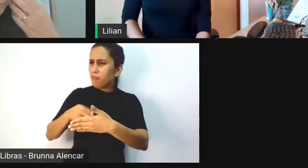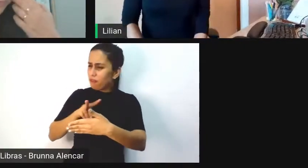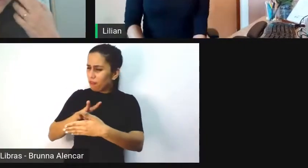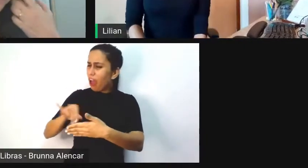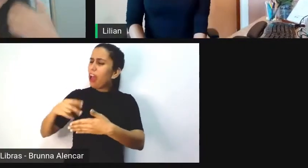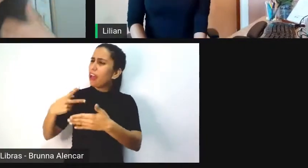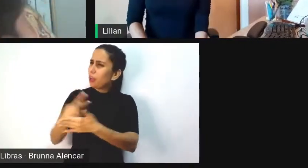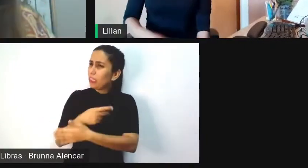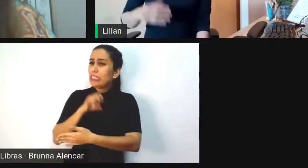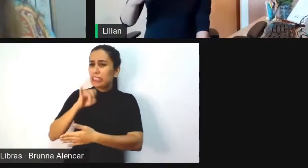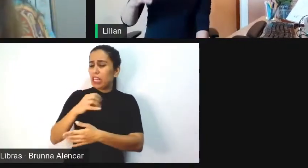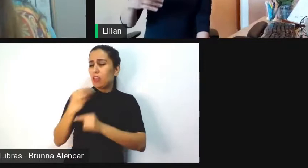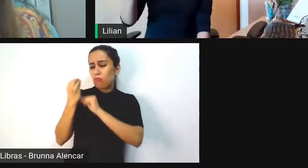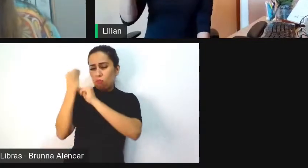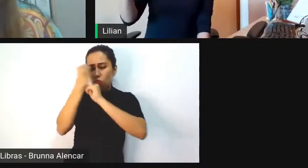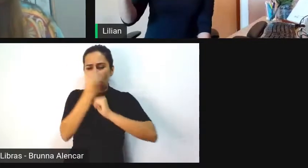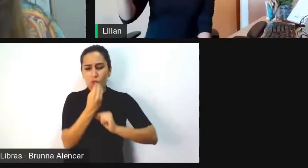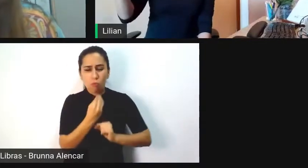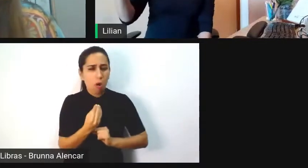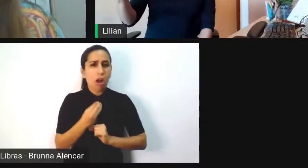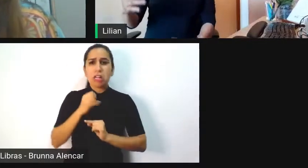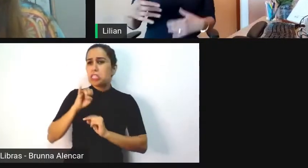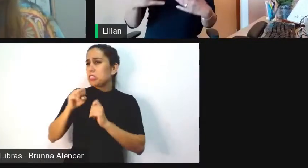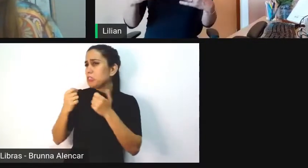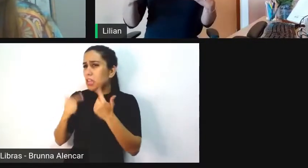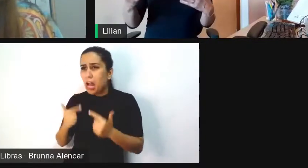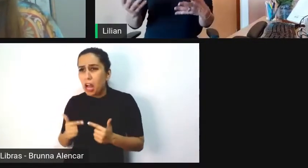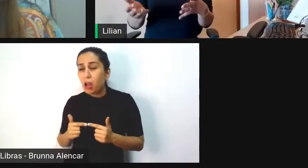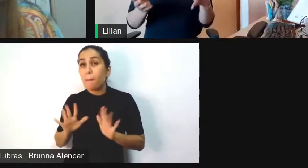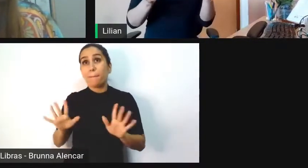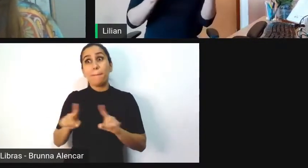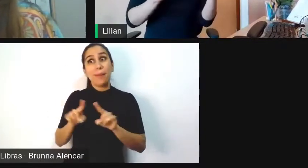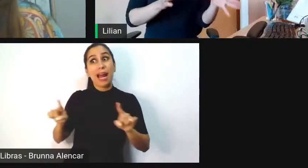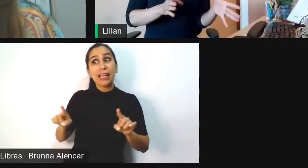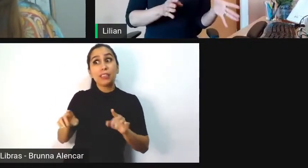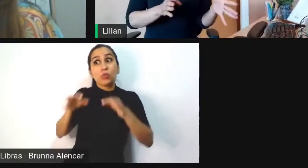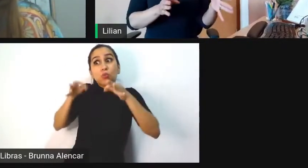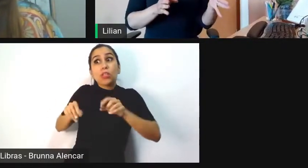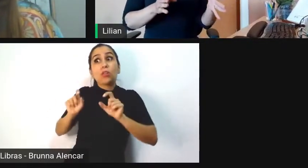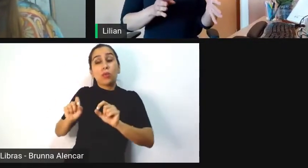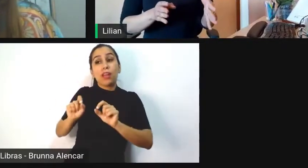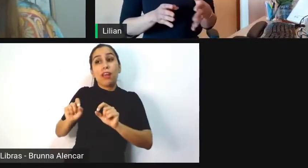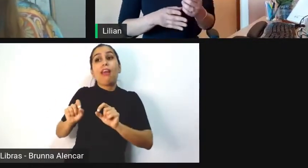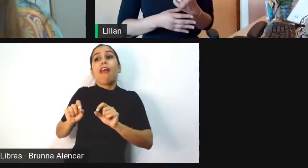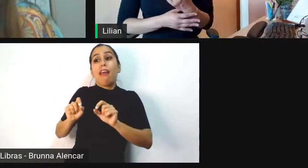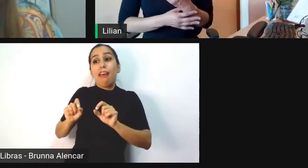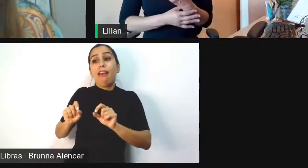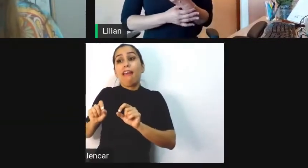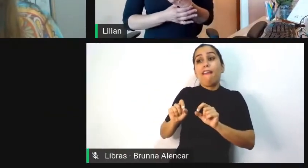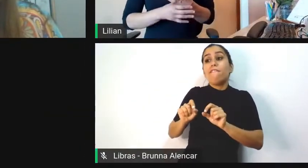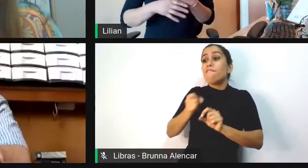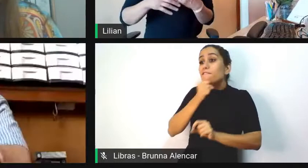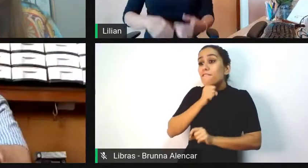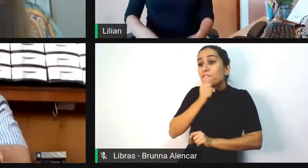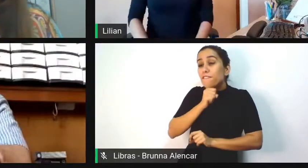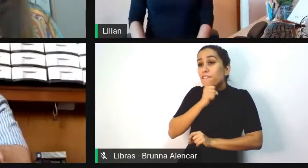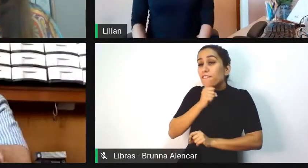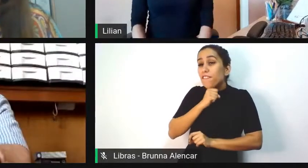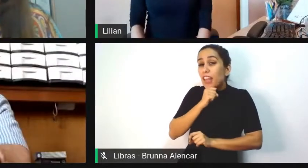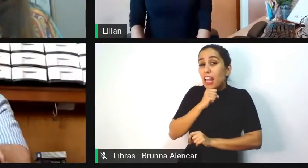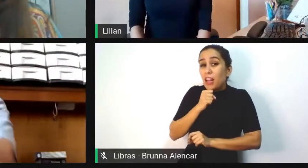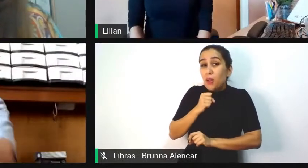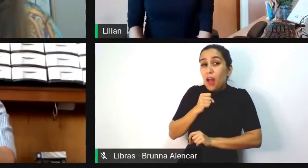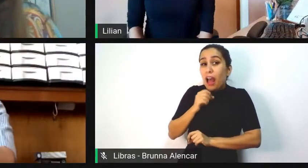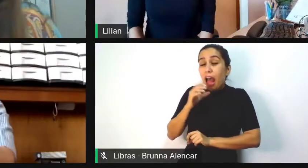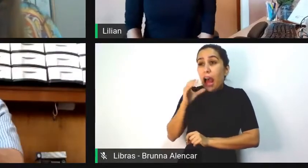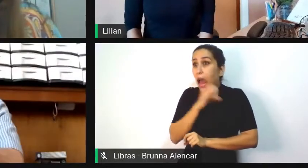ou não. A questão é a degeneração, o envelhecimento precoce, né? Então, para o